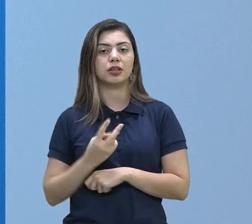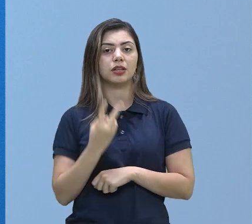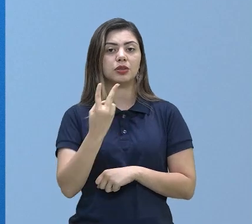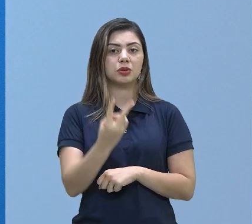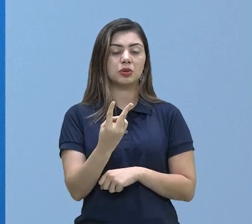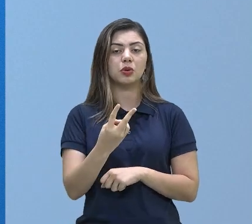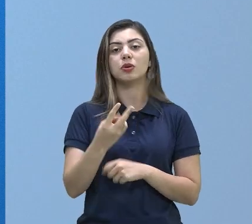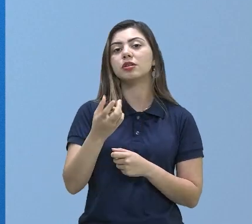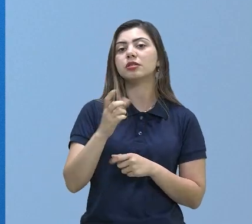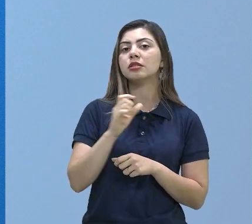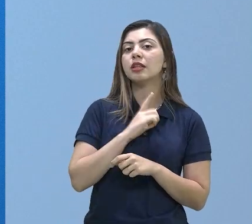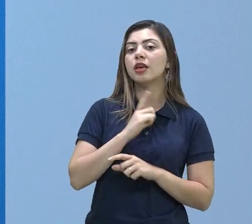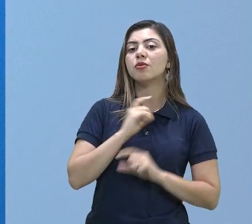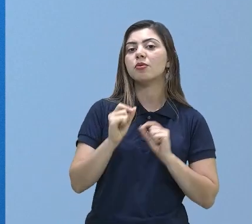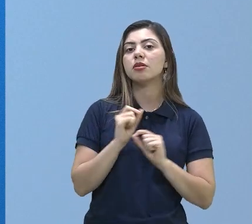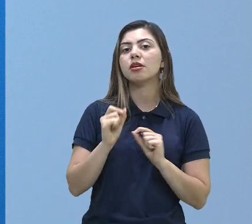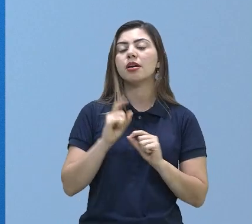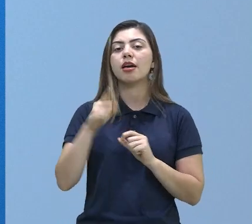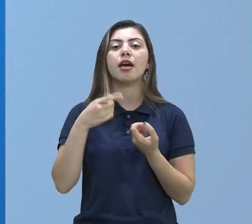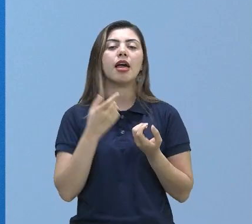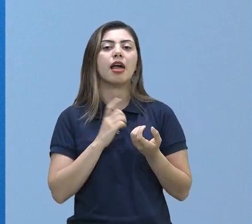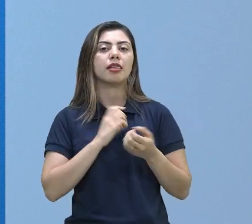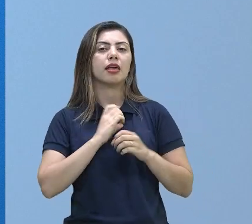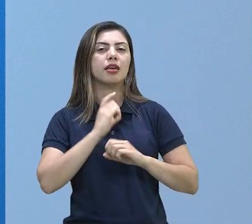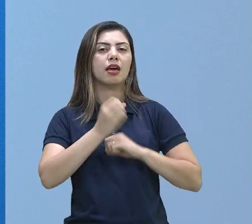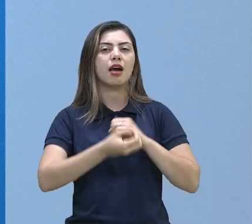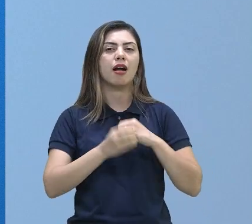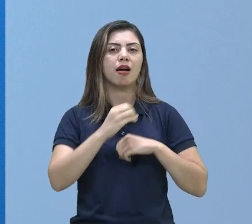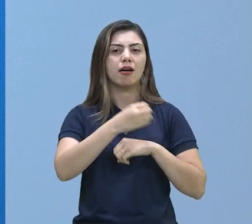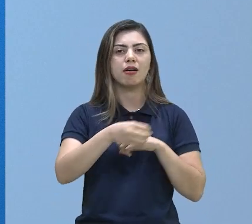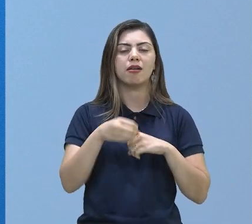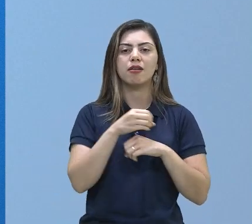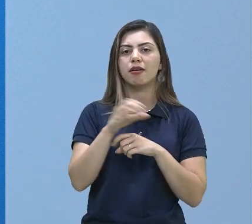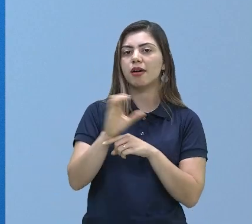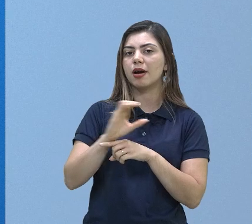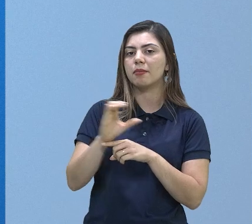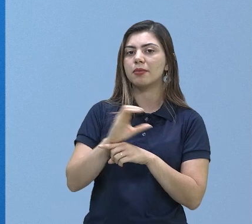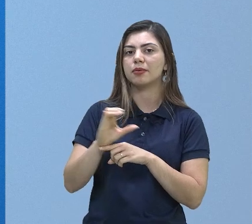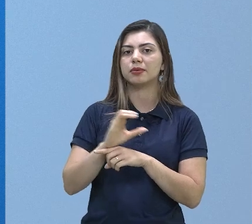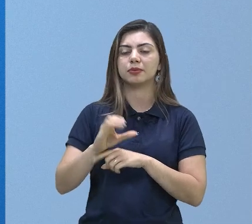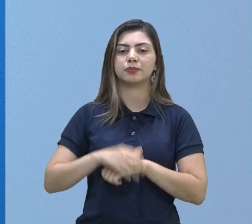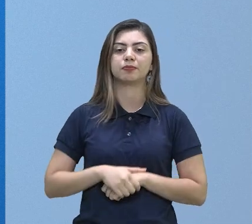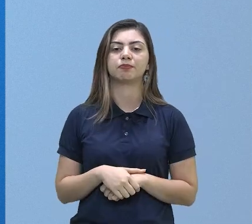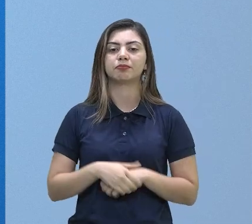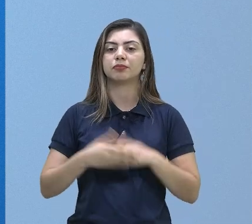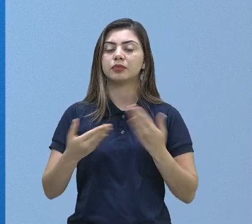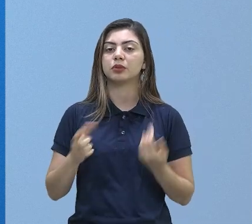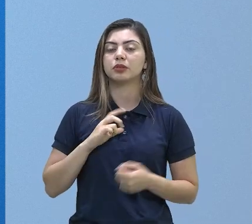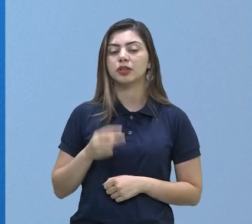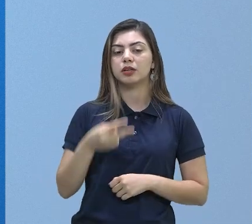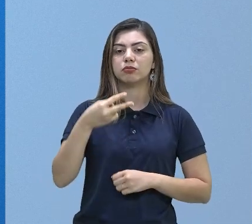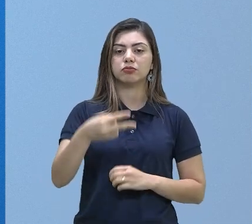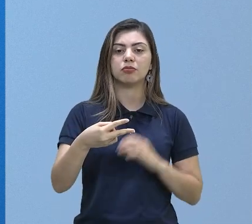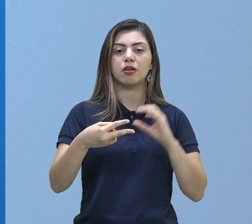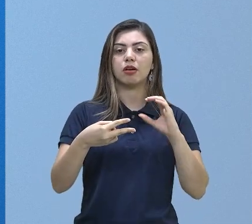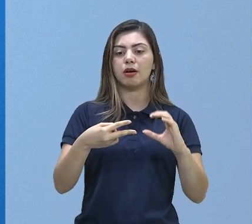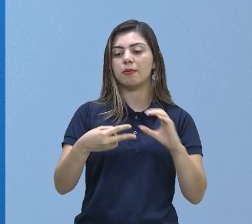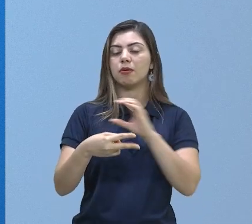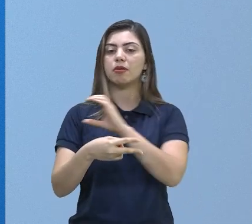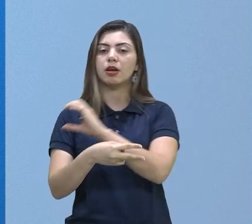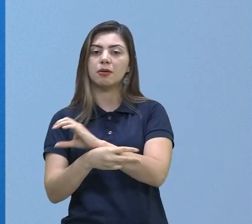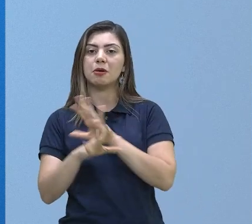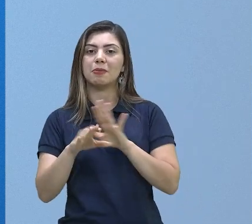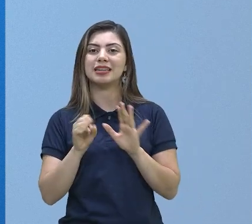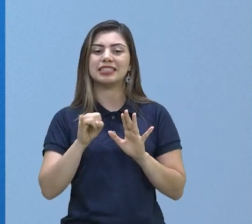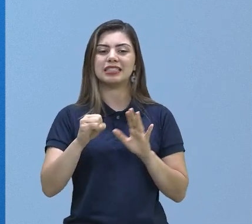carbono unidos por uma ligação covalente dupla. A polimerização ocorre quando a ligação dupla é